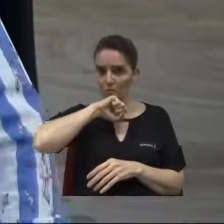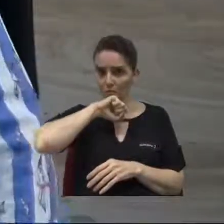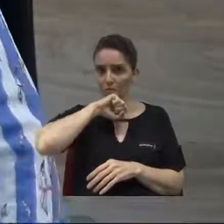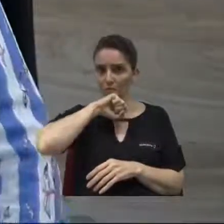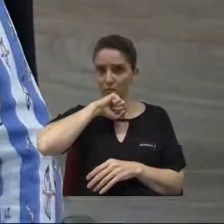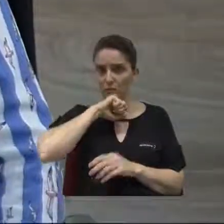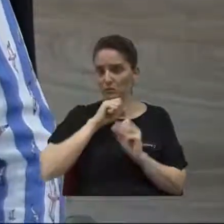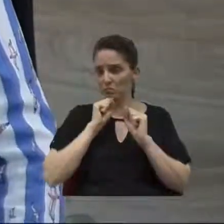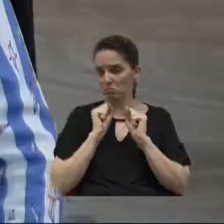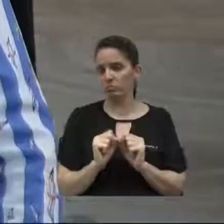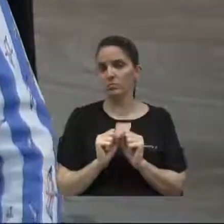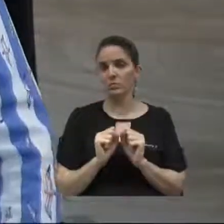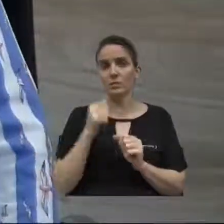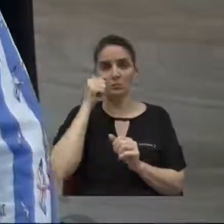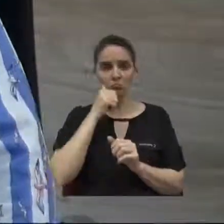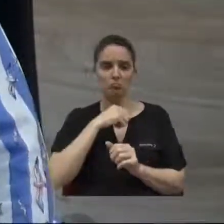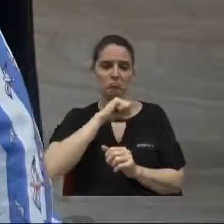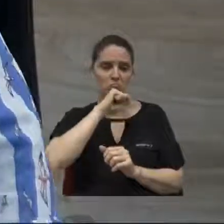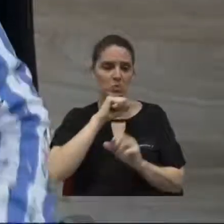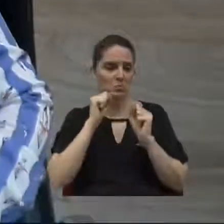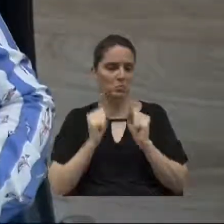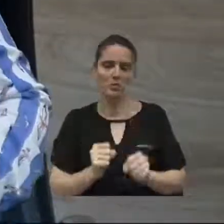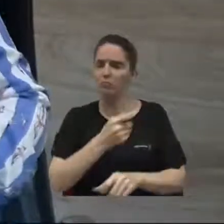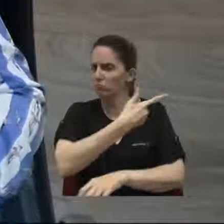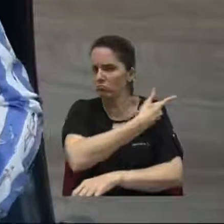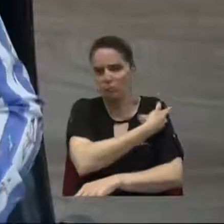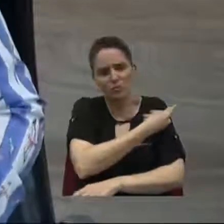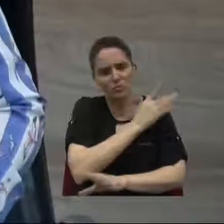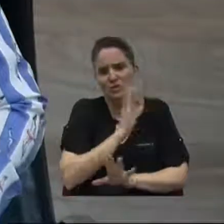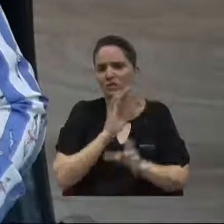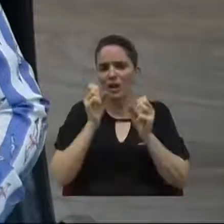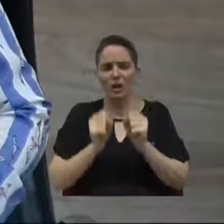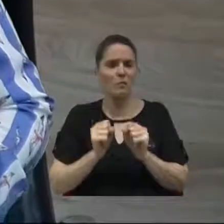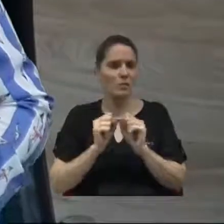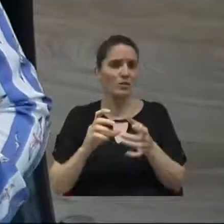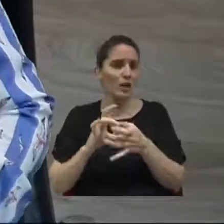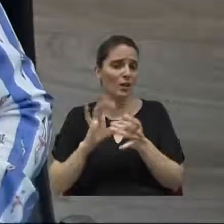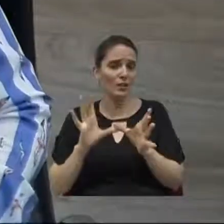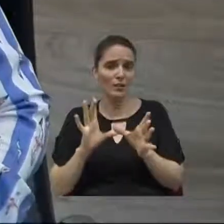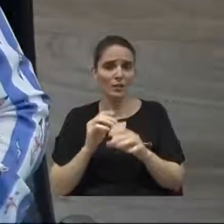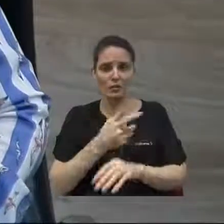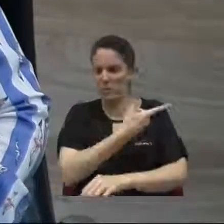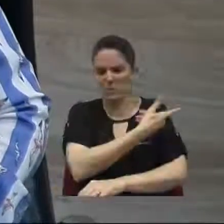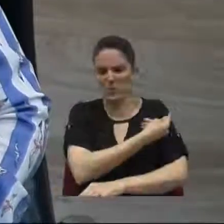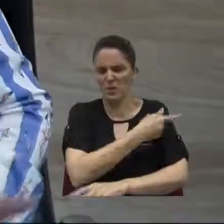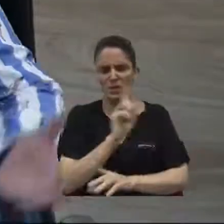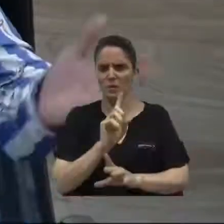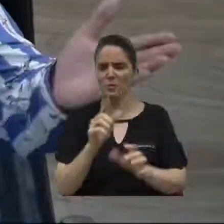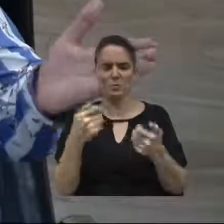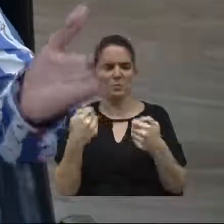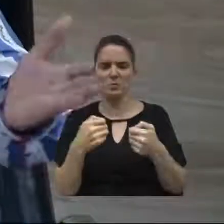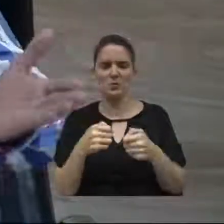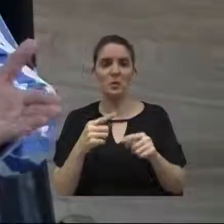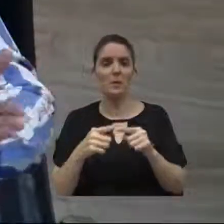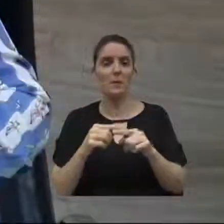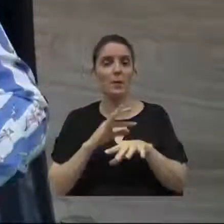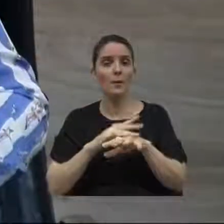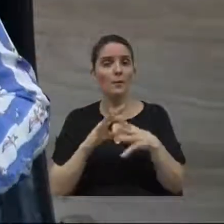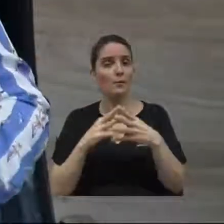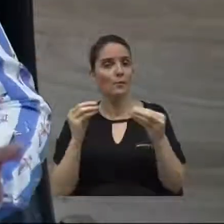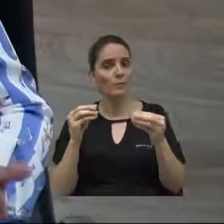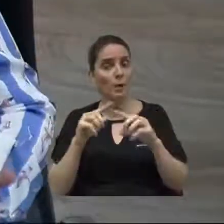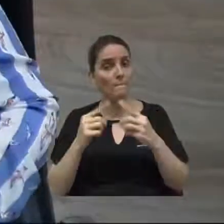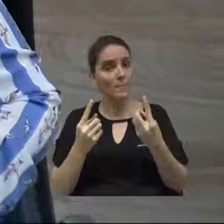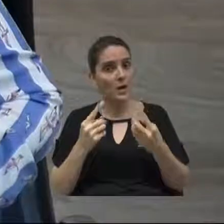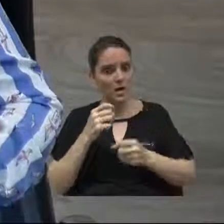puderam dar o luxo de não vacinar seus filhos porque as doenças estavam erradicadas. E com o passar dos